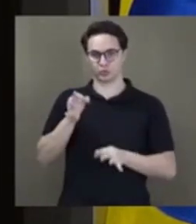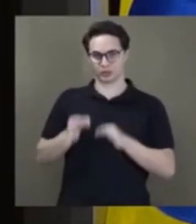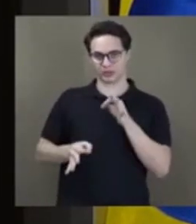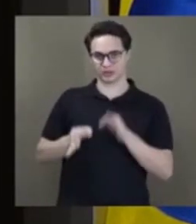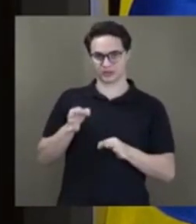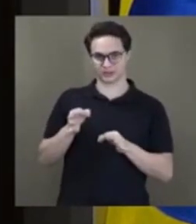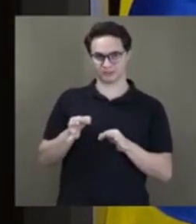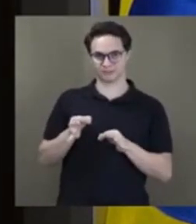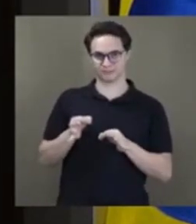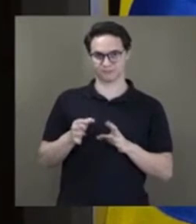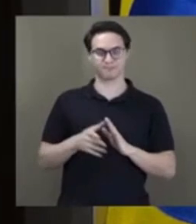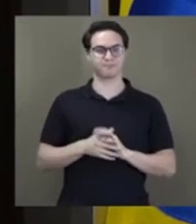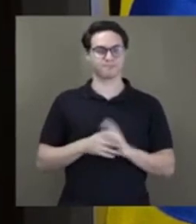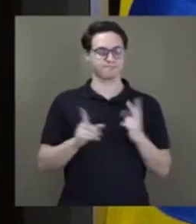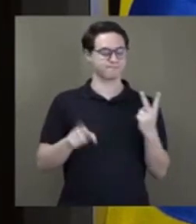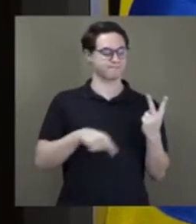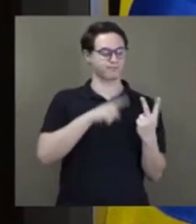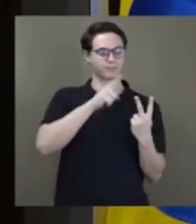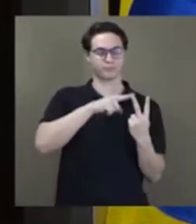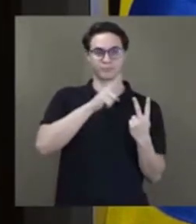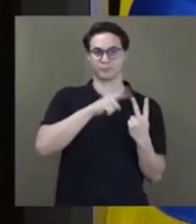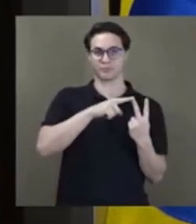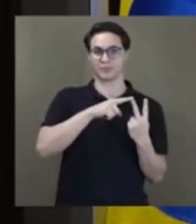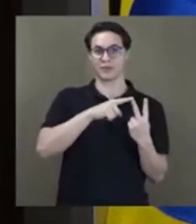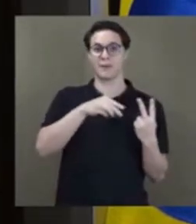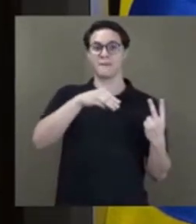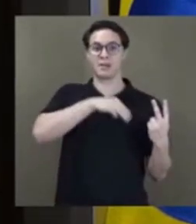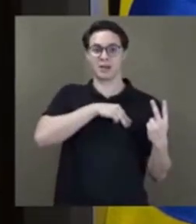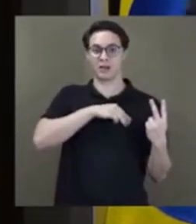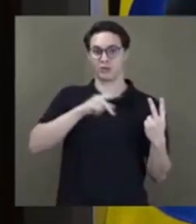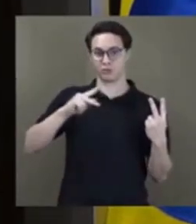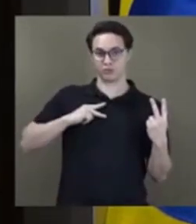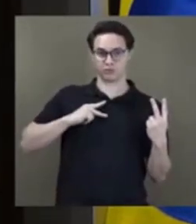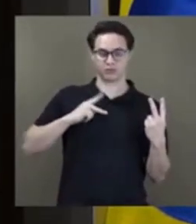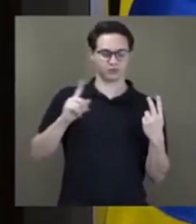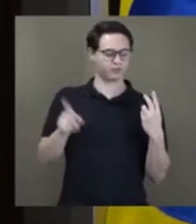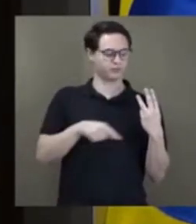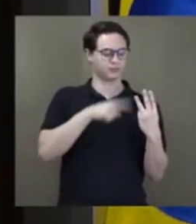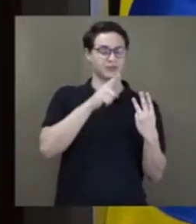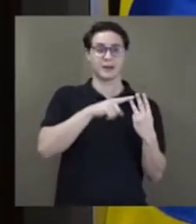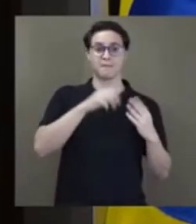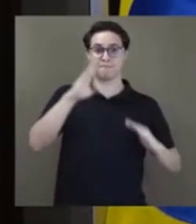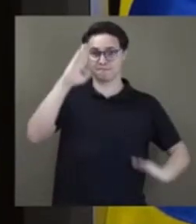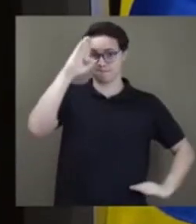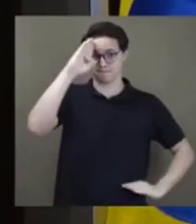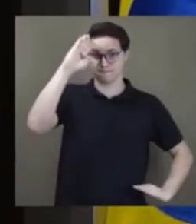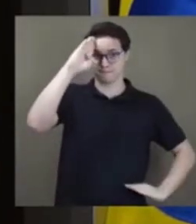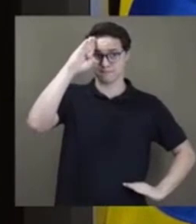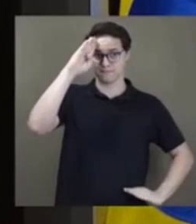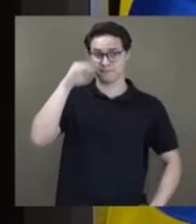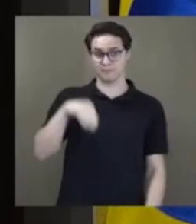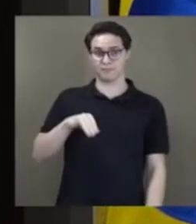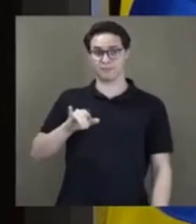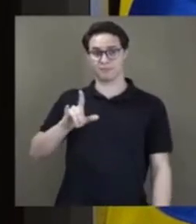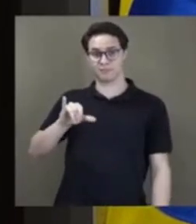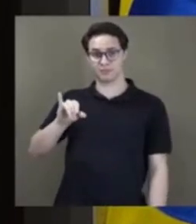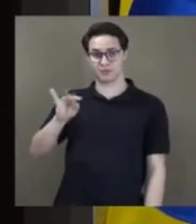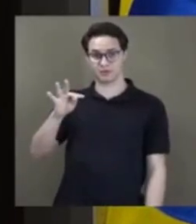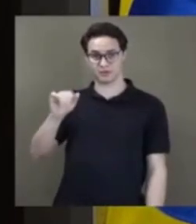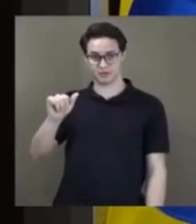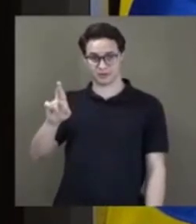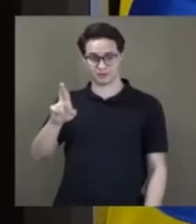magistratura. A segunda, o Ministério Público. E a terceira, os militares. Em relação a essas